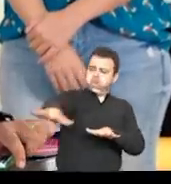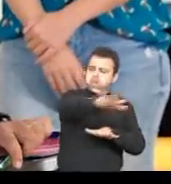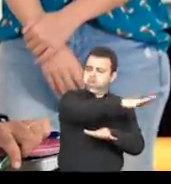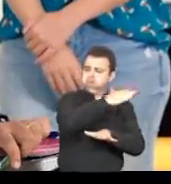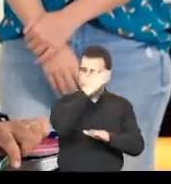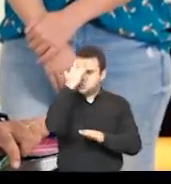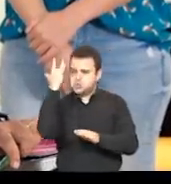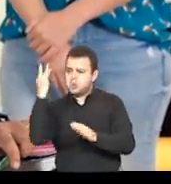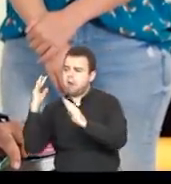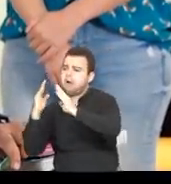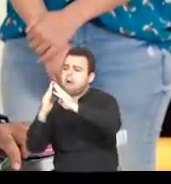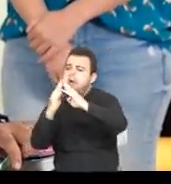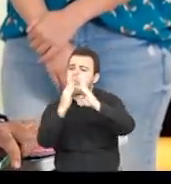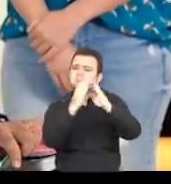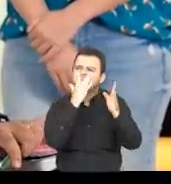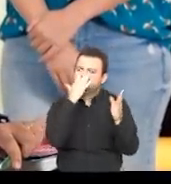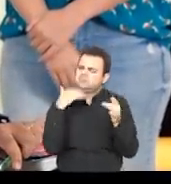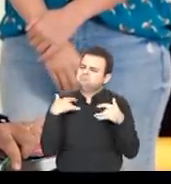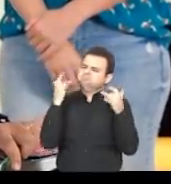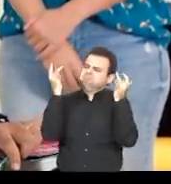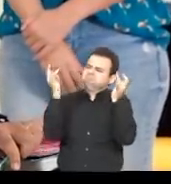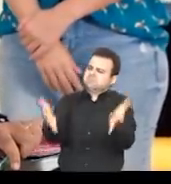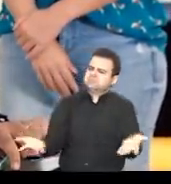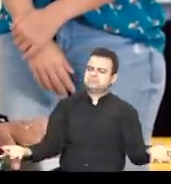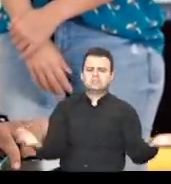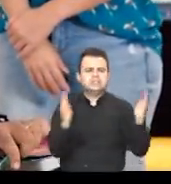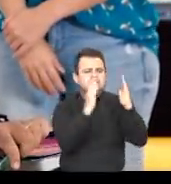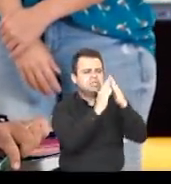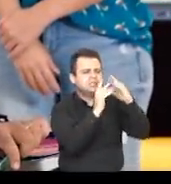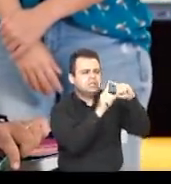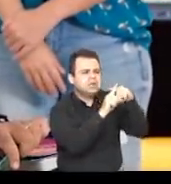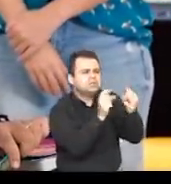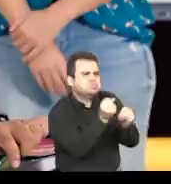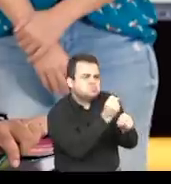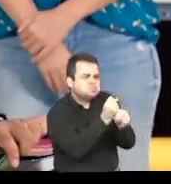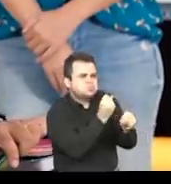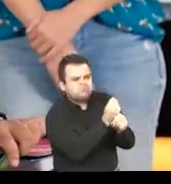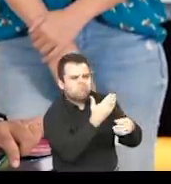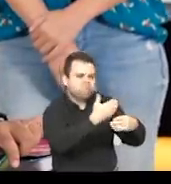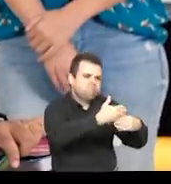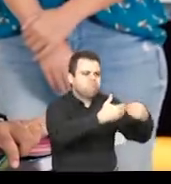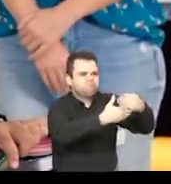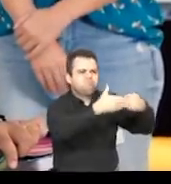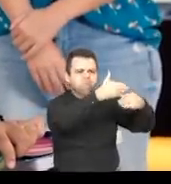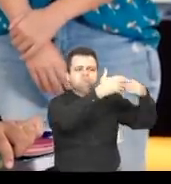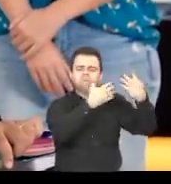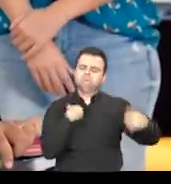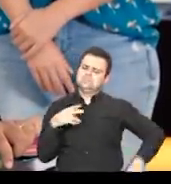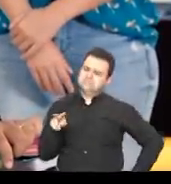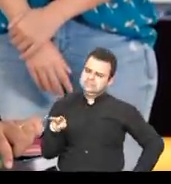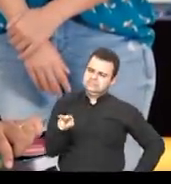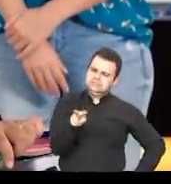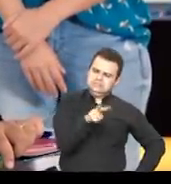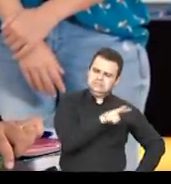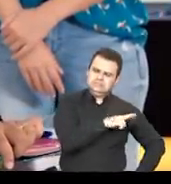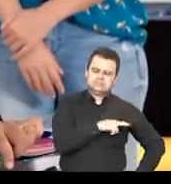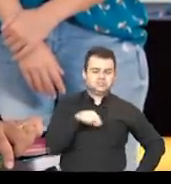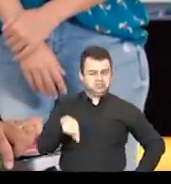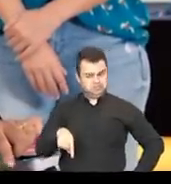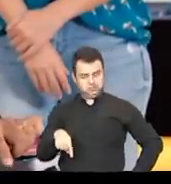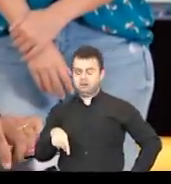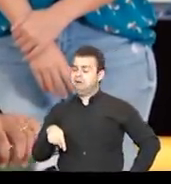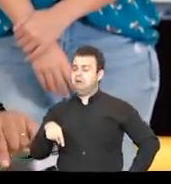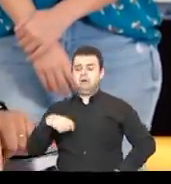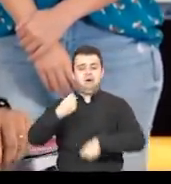de palhoças abandonadas. Há uma igrejinha em construção e cremos que por muitos anos fique